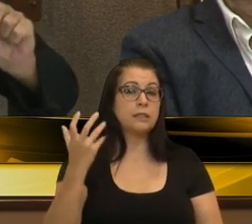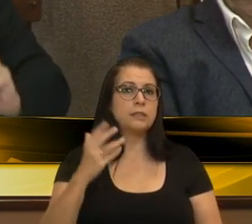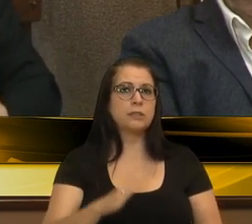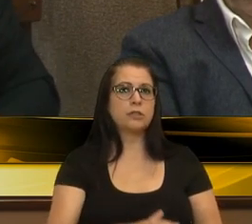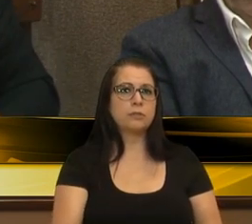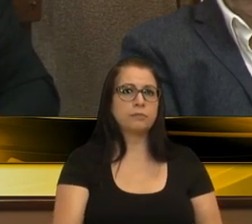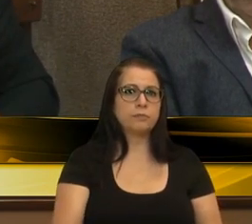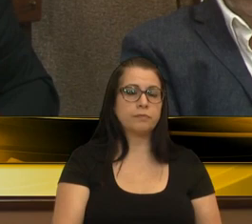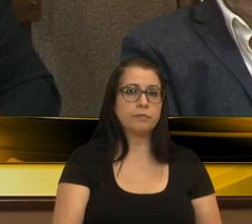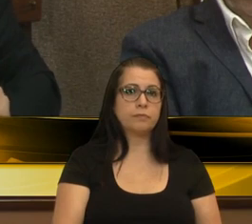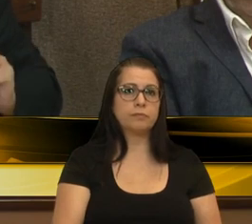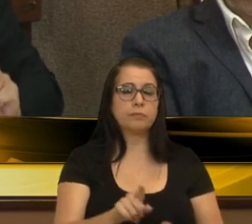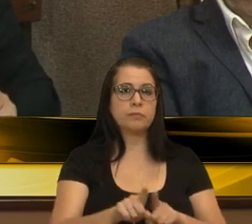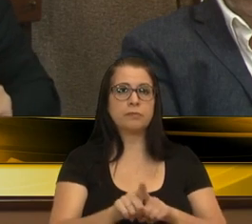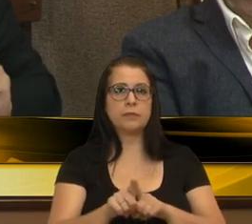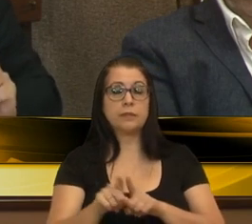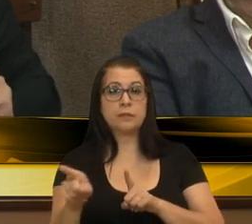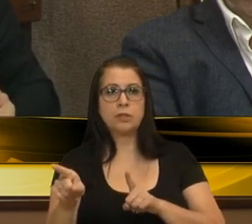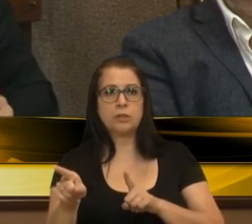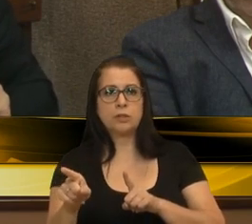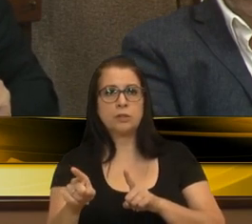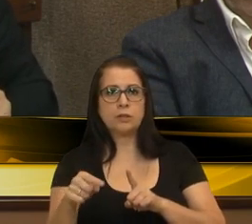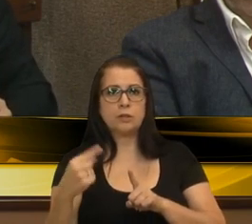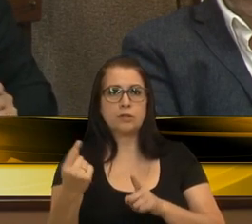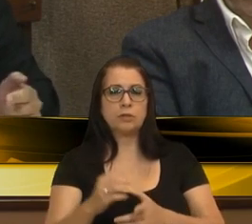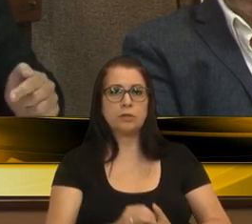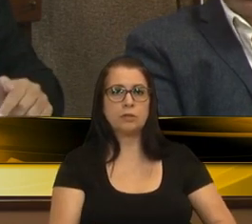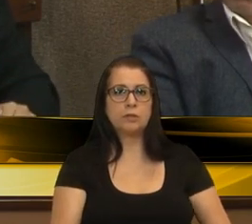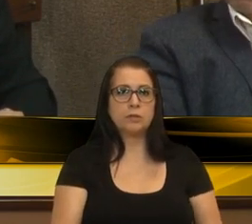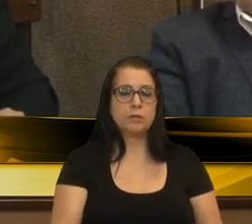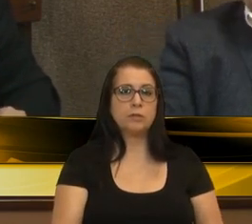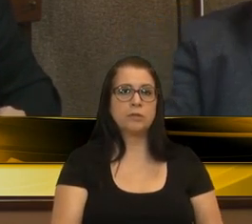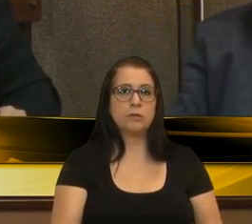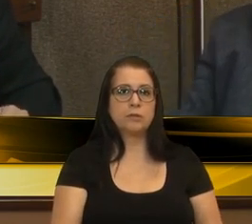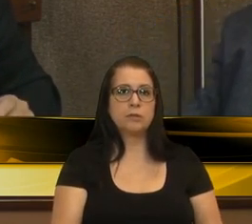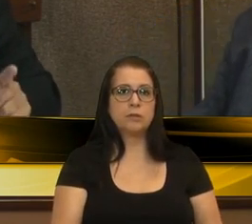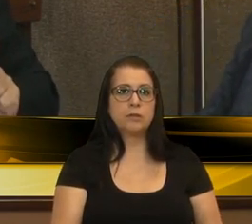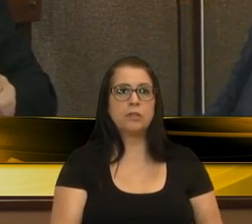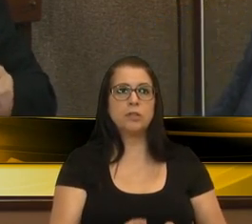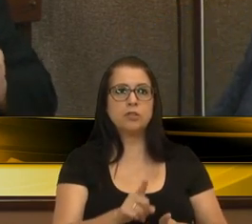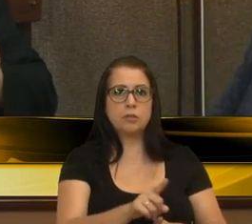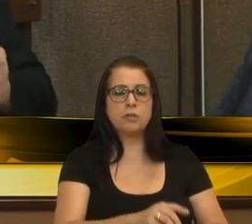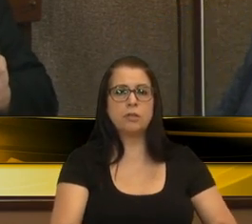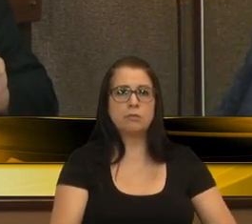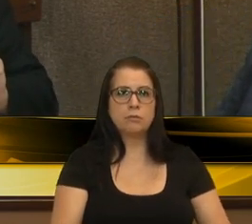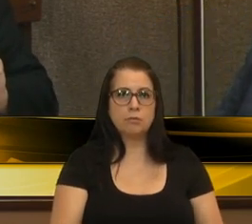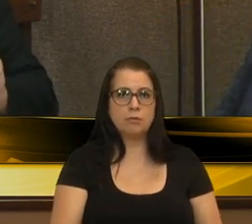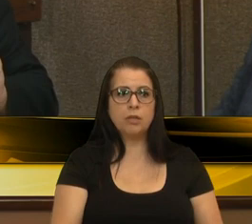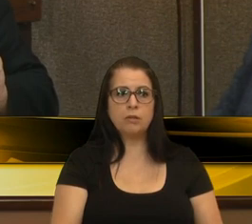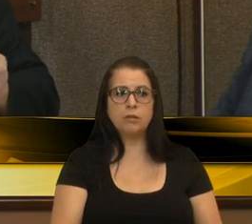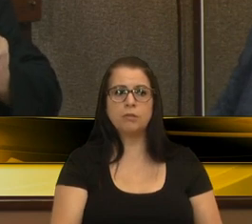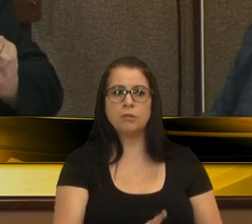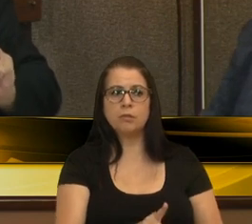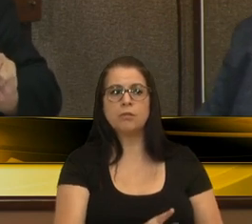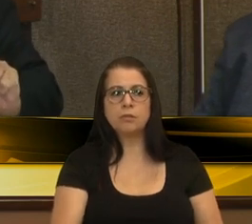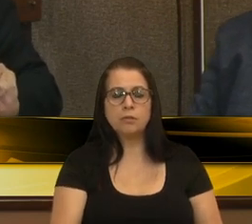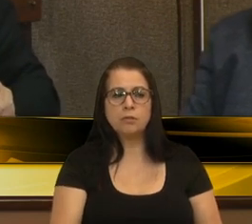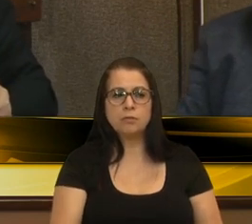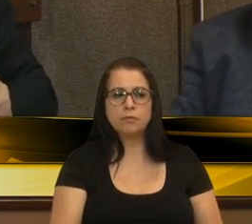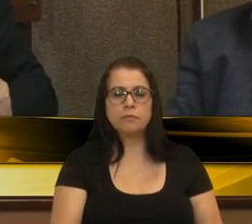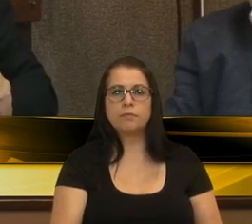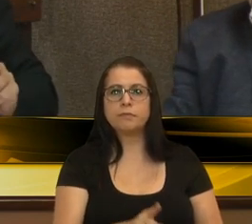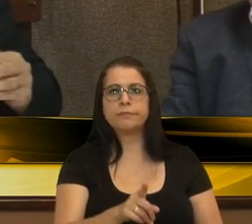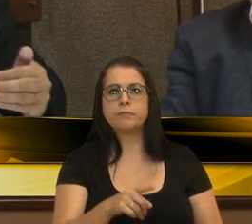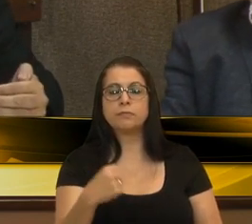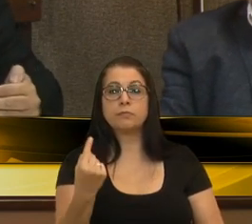inclusive, pelo adiamento da Festa da Uva. A Câmara de Vereadores não foi. E o ano passado, eu como presidente, fui convidado uma vez. Só teve uma reunião